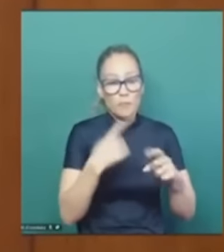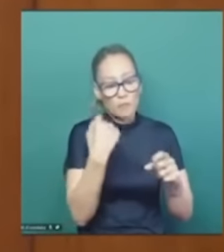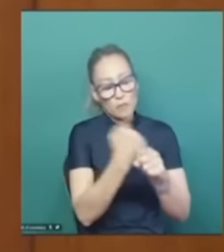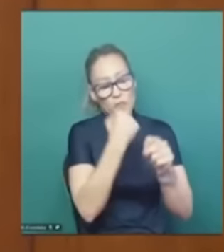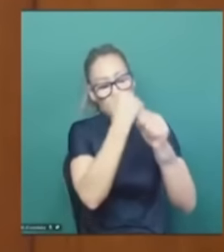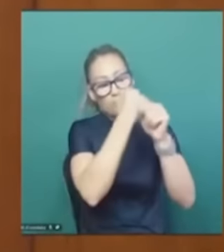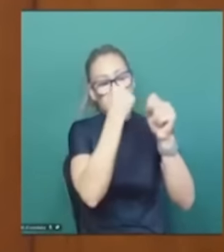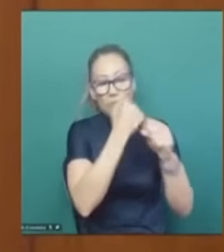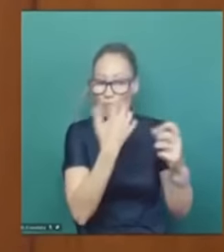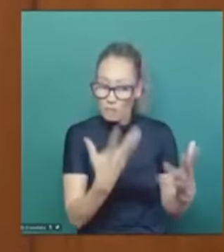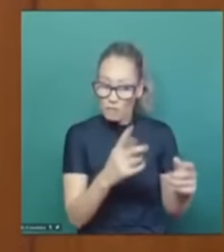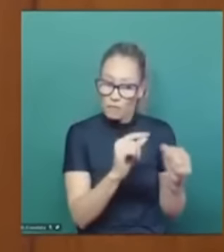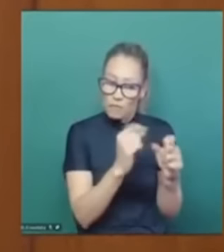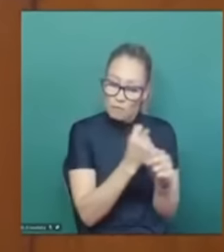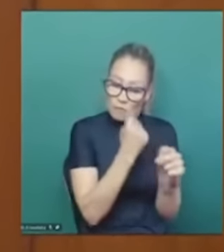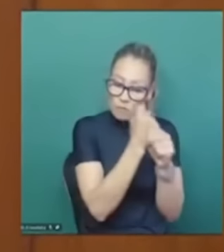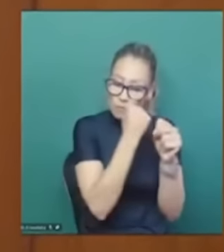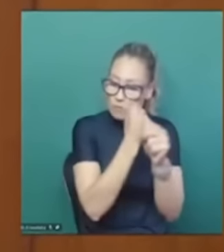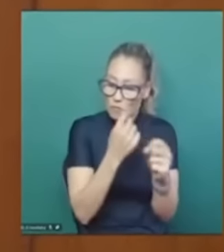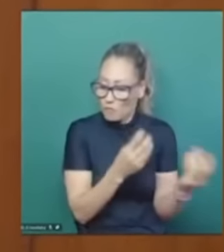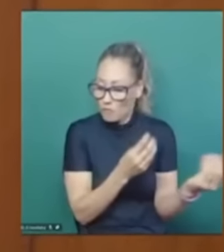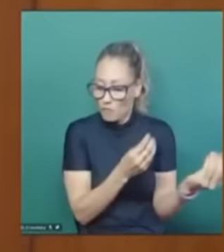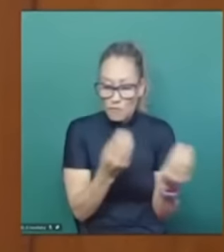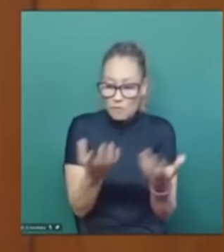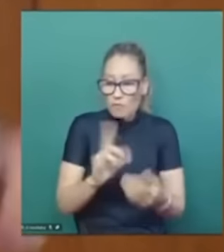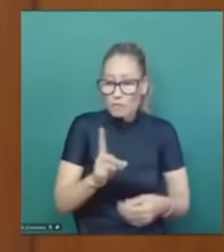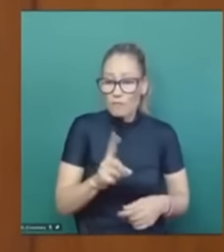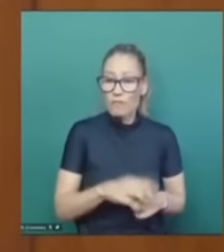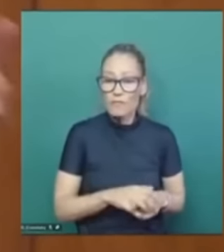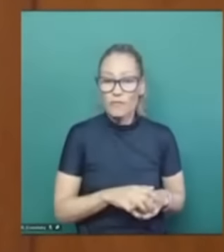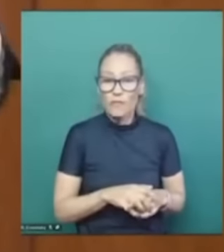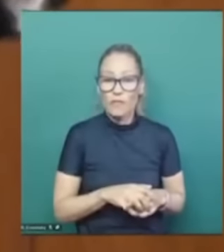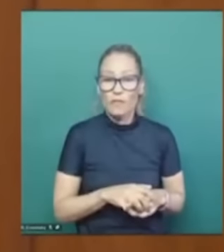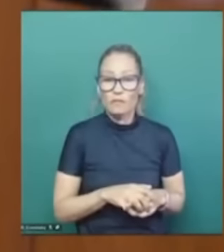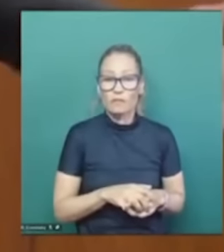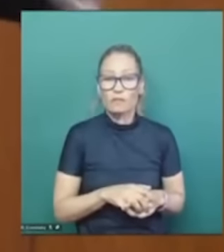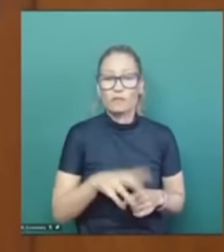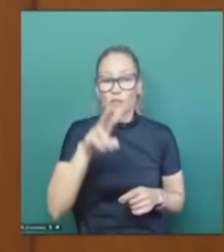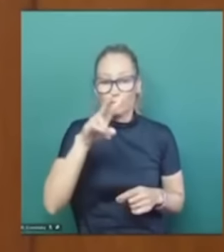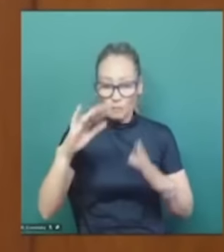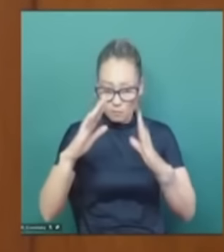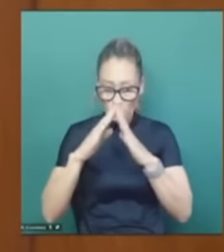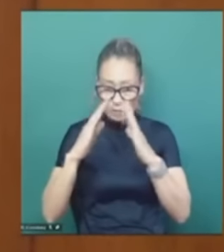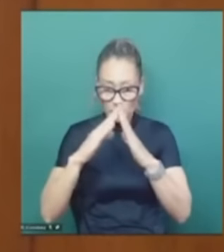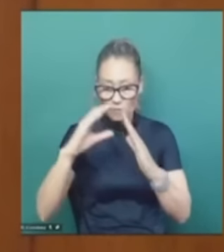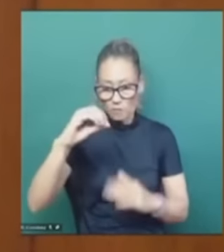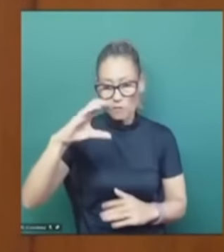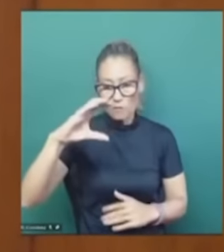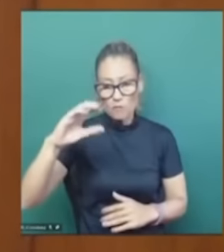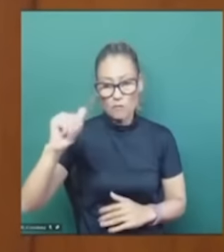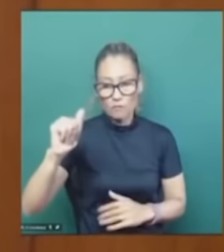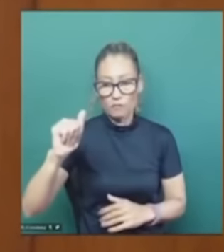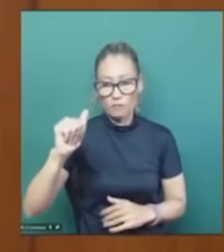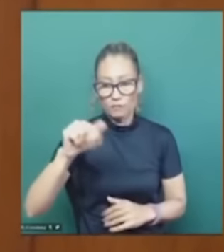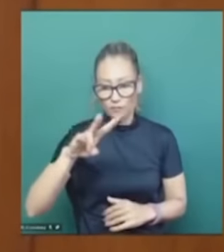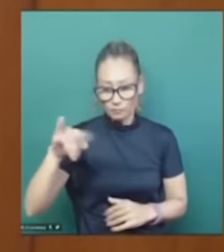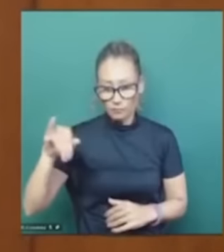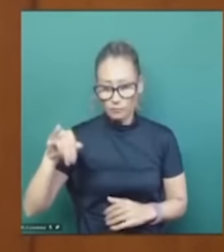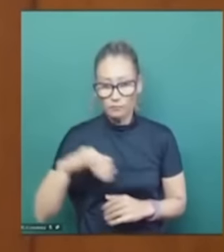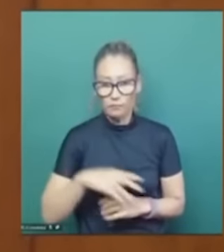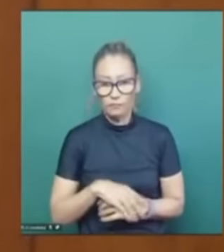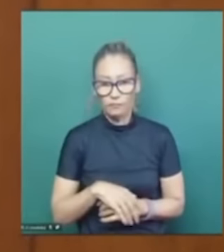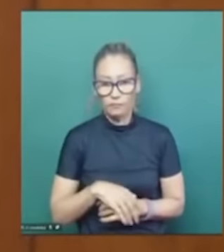Na Oca, aí vai ser contratado qual tipo de emprego para ela se elas não conseguem ter acesso ao trabalho? É uma